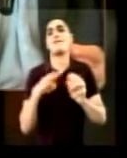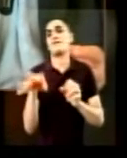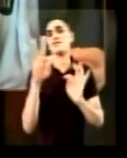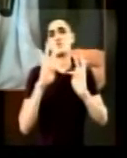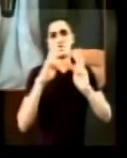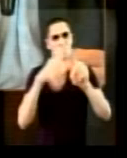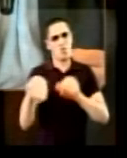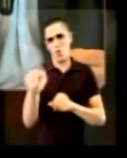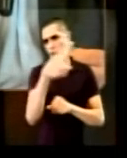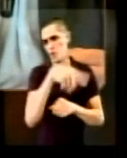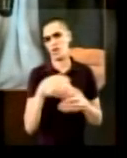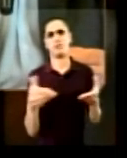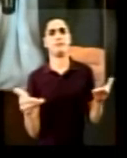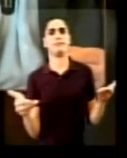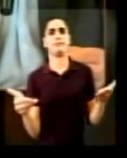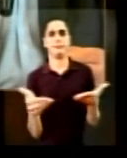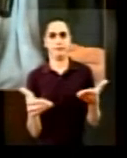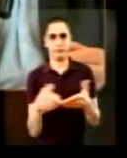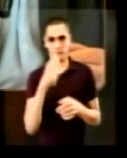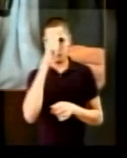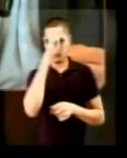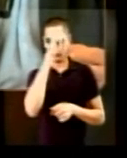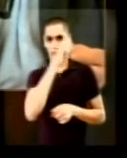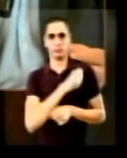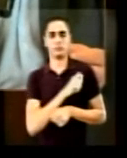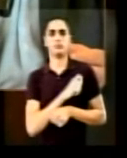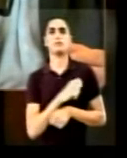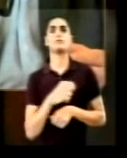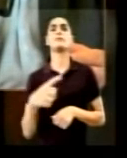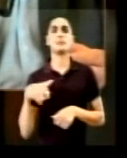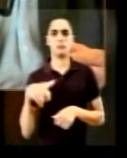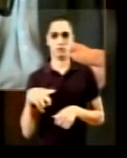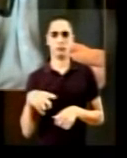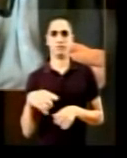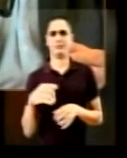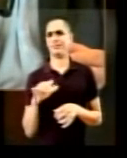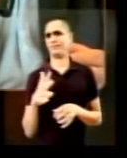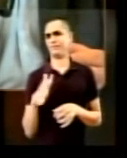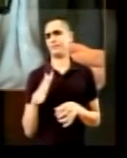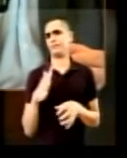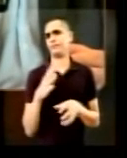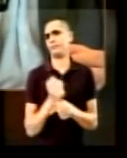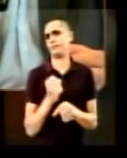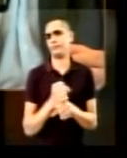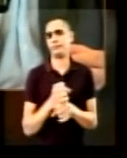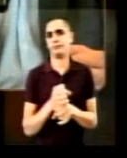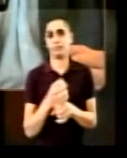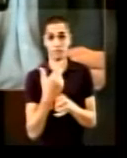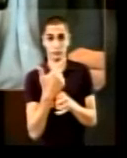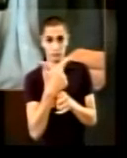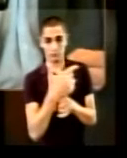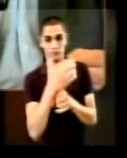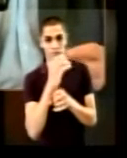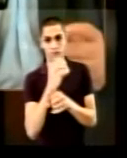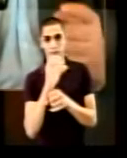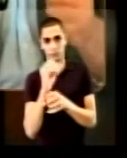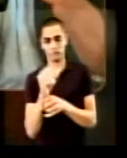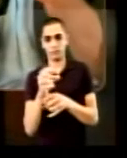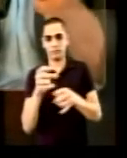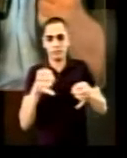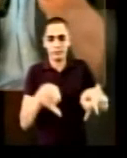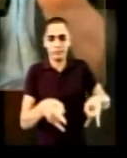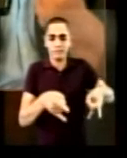consta com cerca de 200 leitos de UTI, sendo que metade deles é